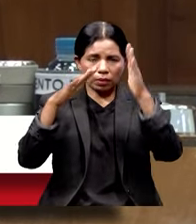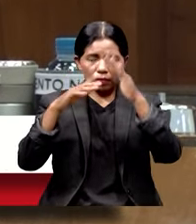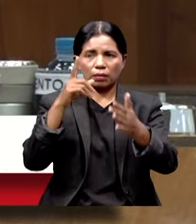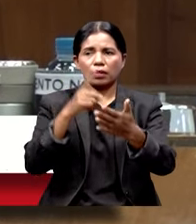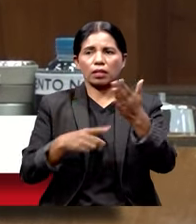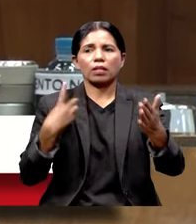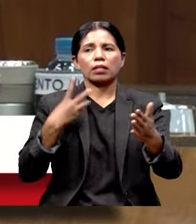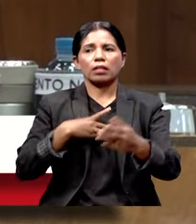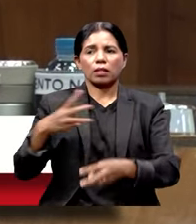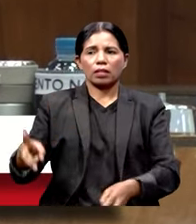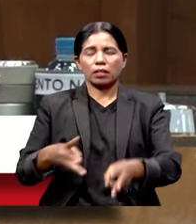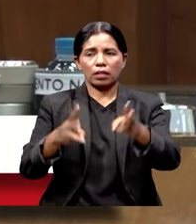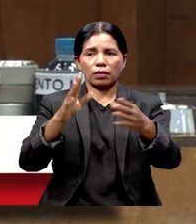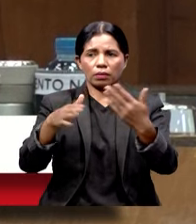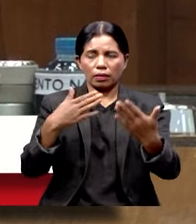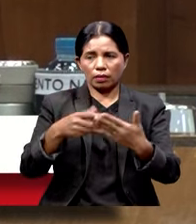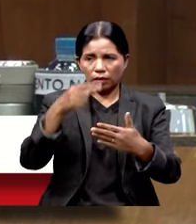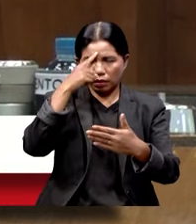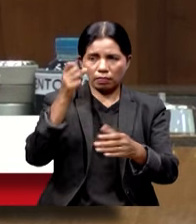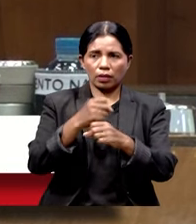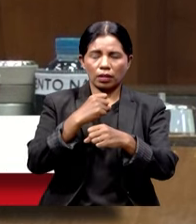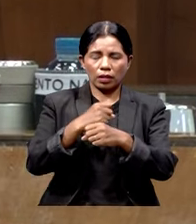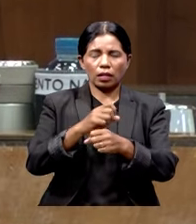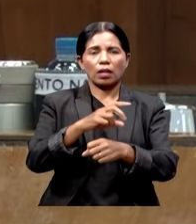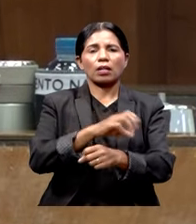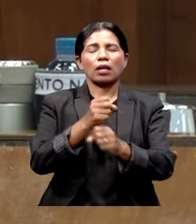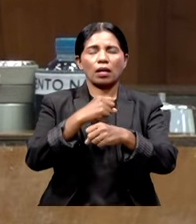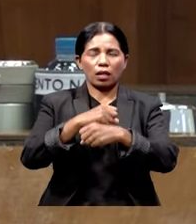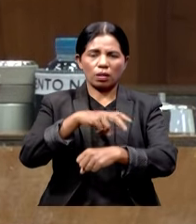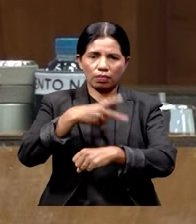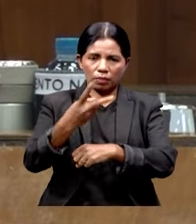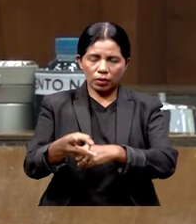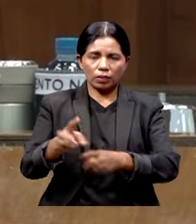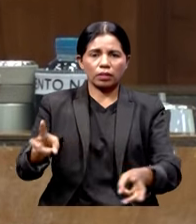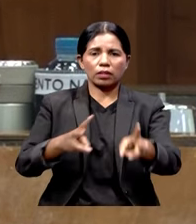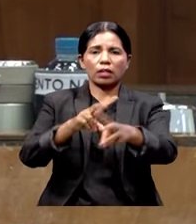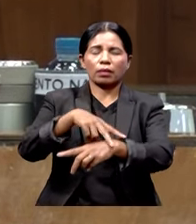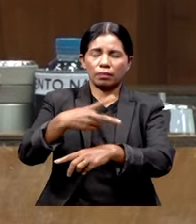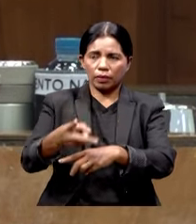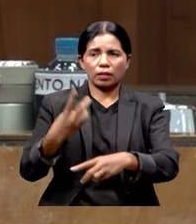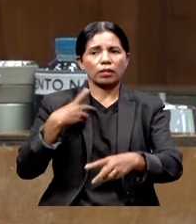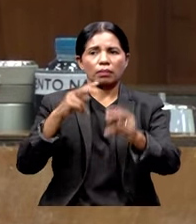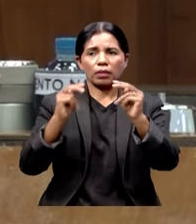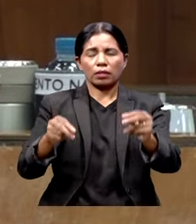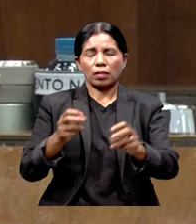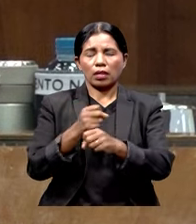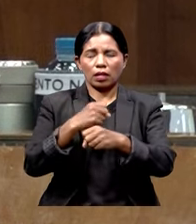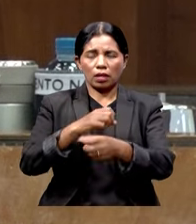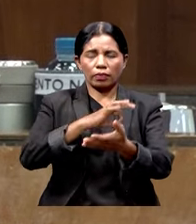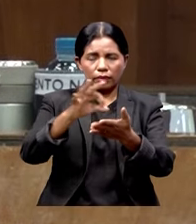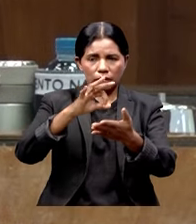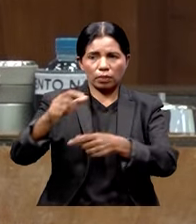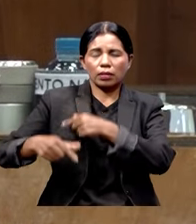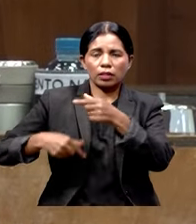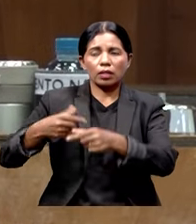ia hetan estrada serena. Tambah halo la clear monu la clear monu então ite precisa dunik halo formação bai ten engenheiro